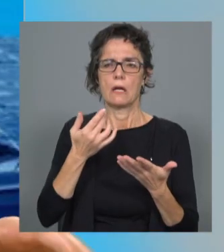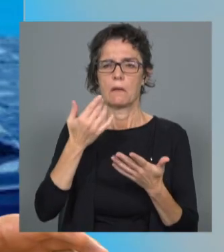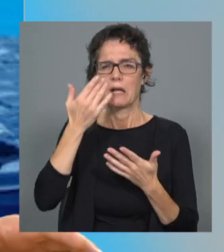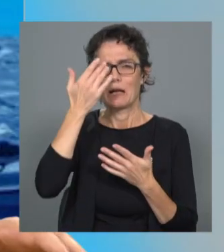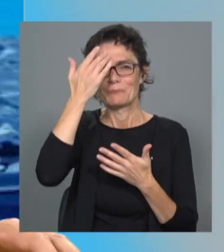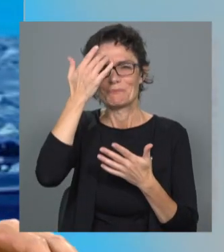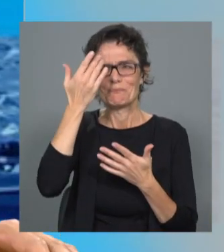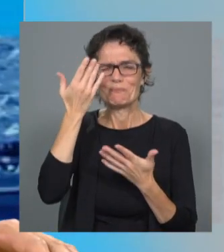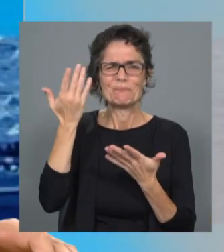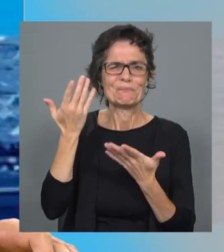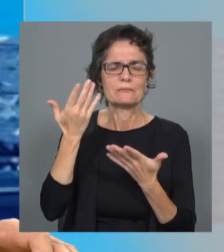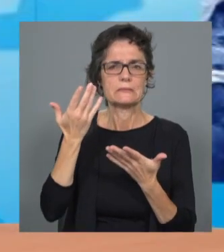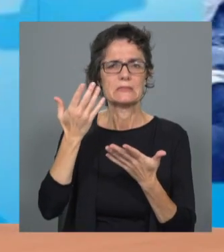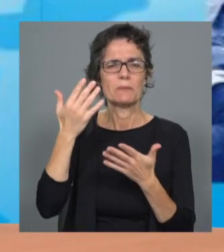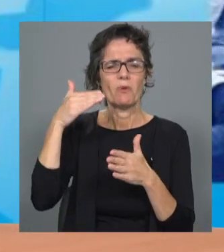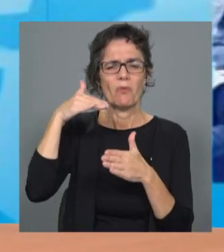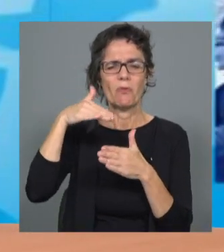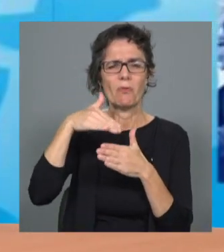foi piorando gradualmente.